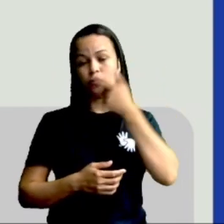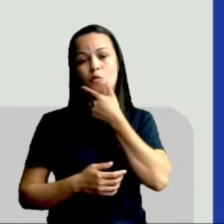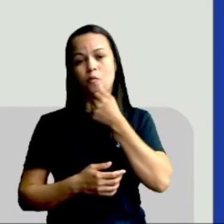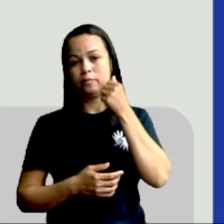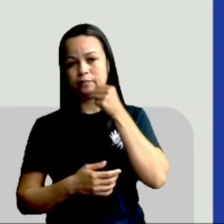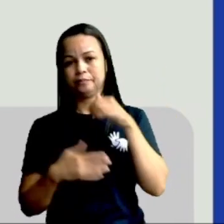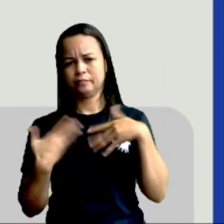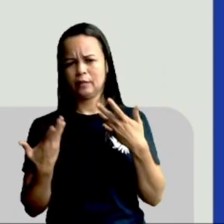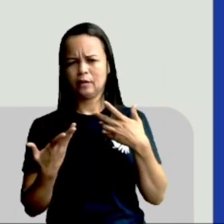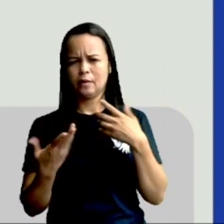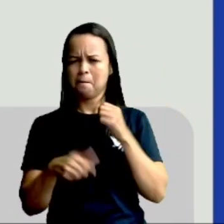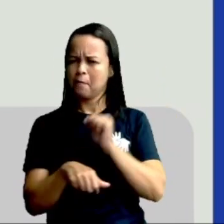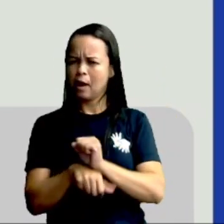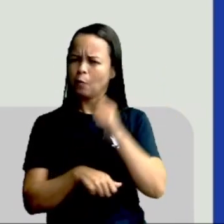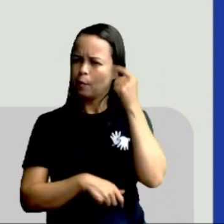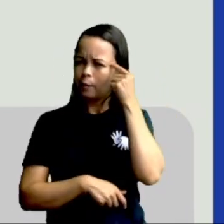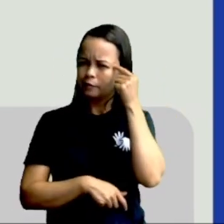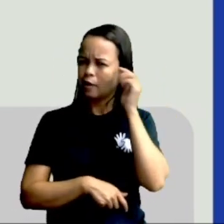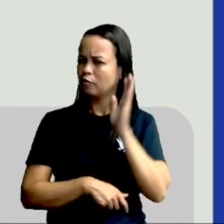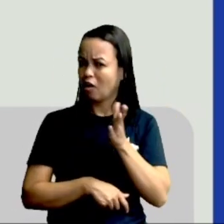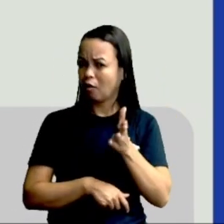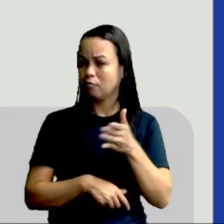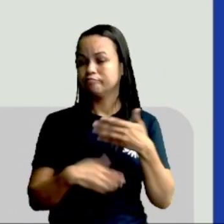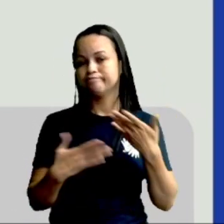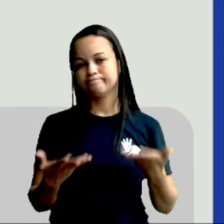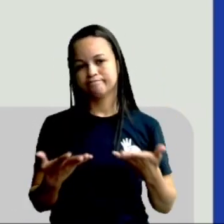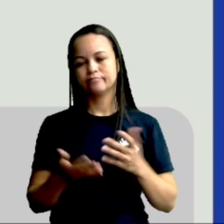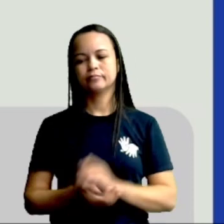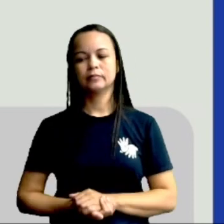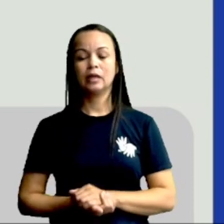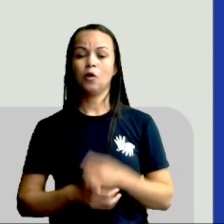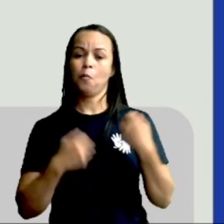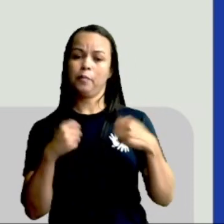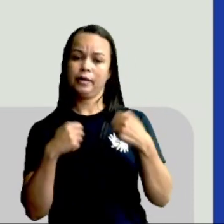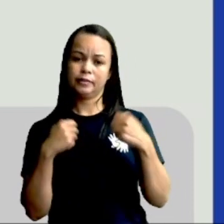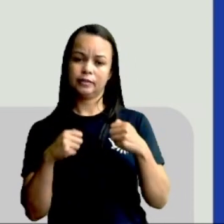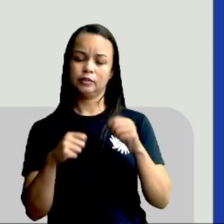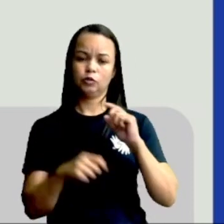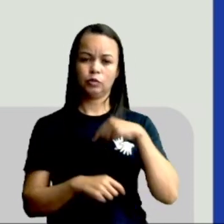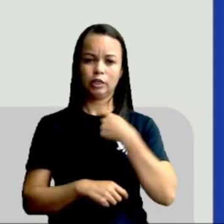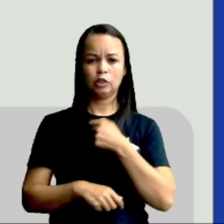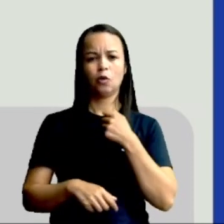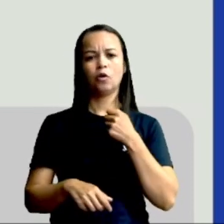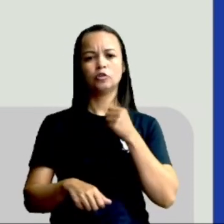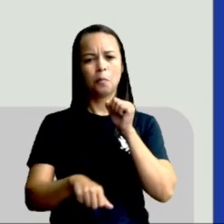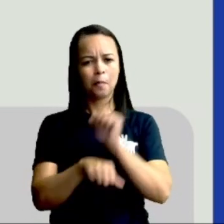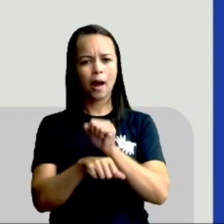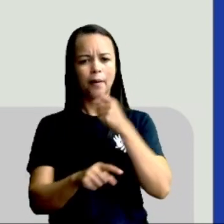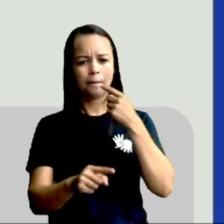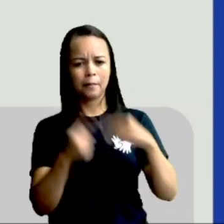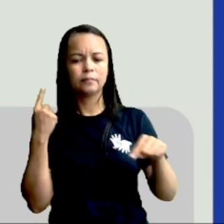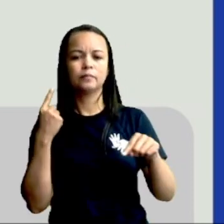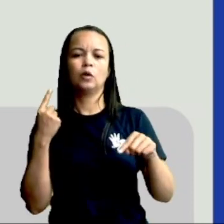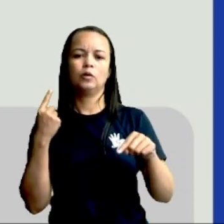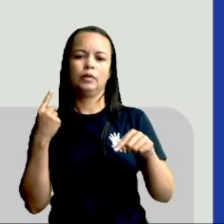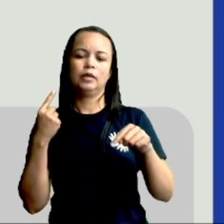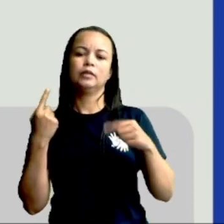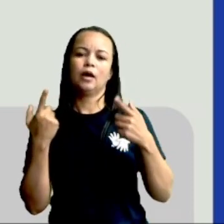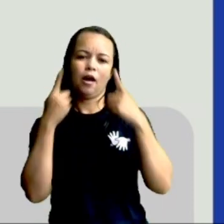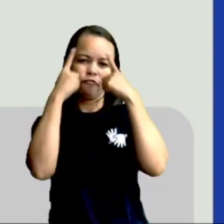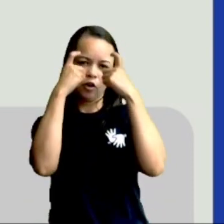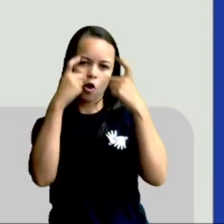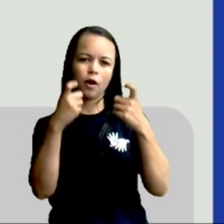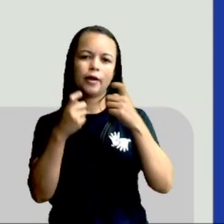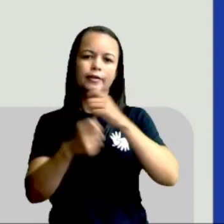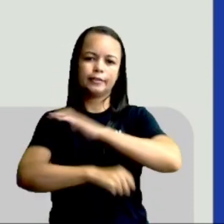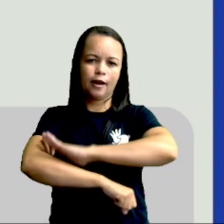negras? Você já parou para pensar nisso? Né? Então é preciso também que a gente combata a violência